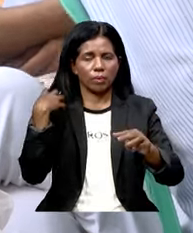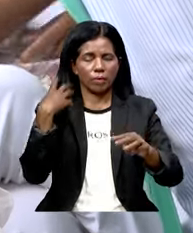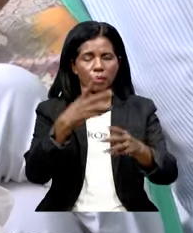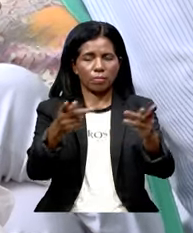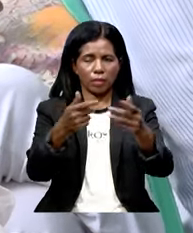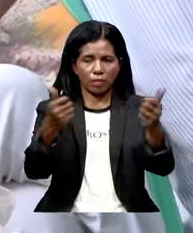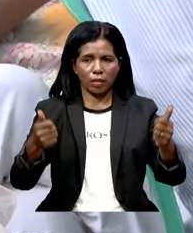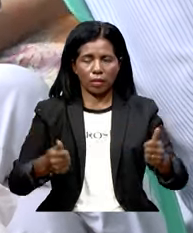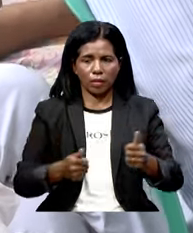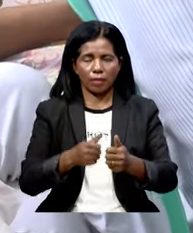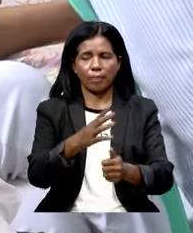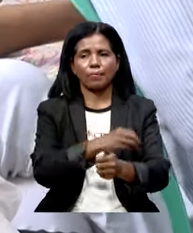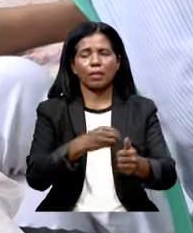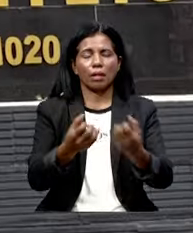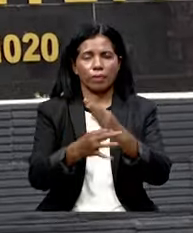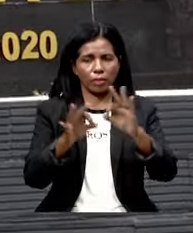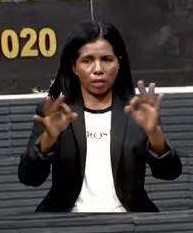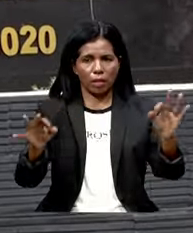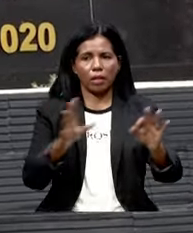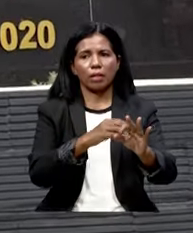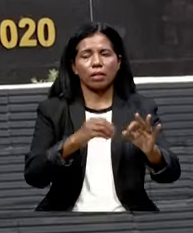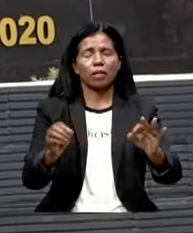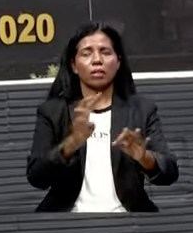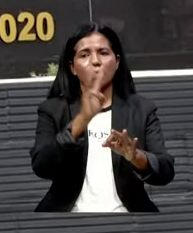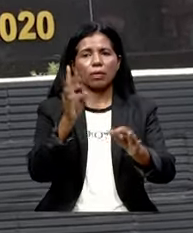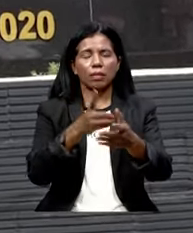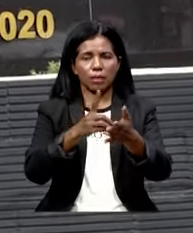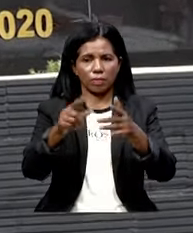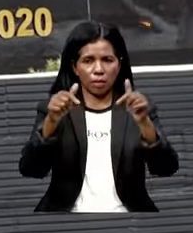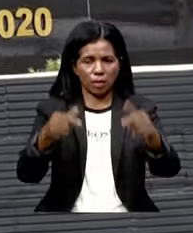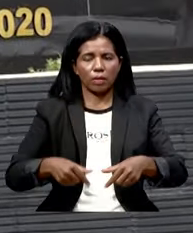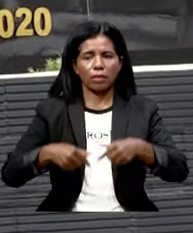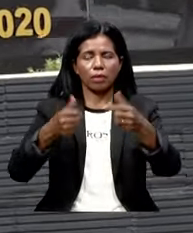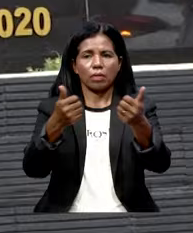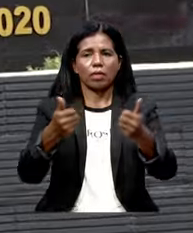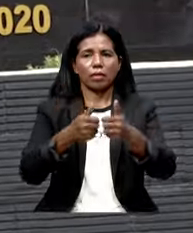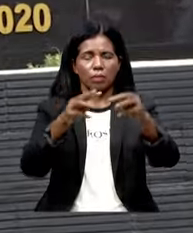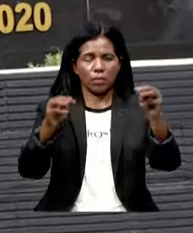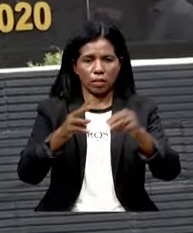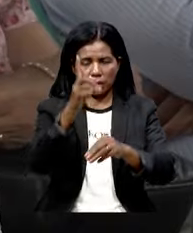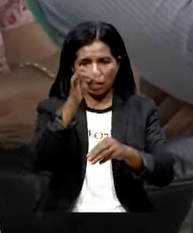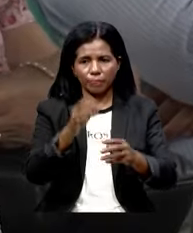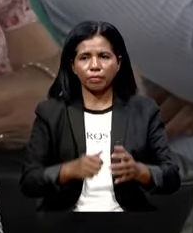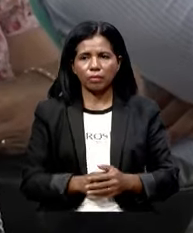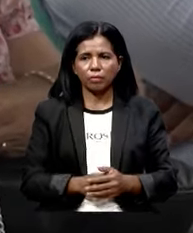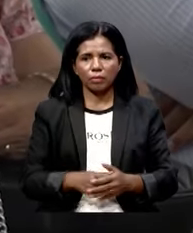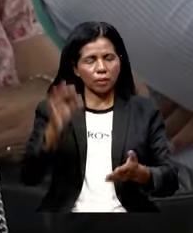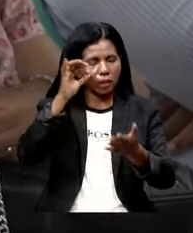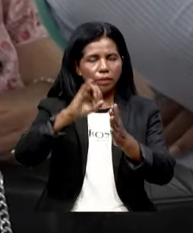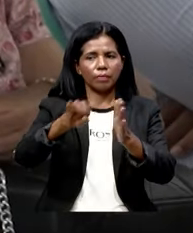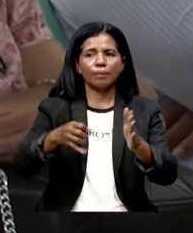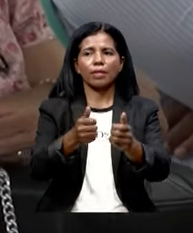posto administrativo na efeito, nebe finaliza ona no ia quarta semana ne, entrega ona ba Autoridade Munisipiu Dili. Secretário adjunto